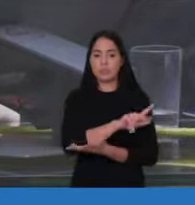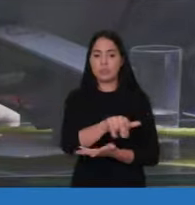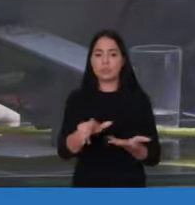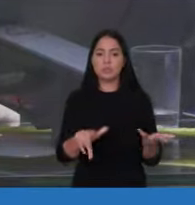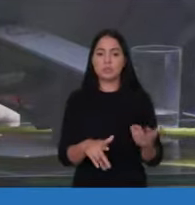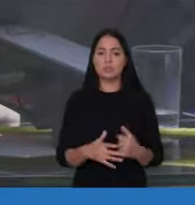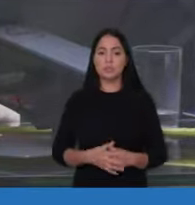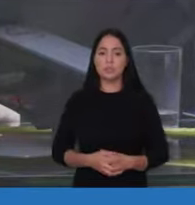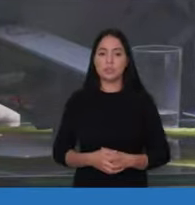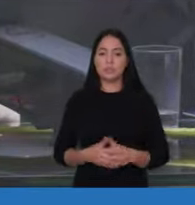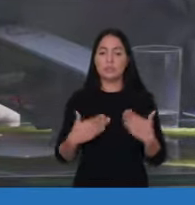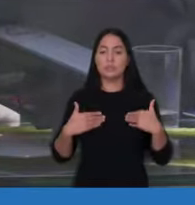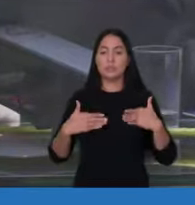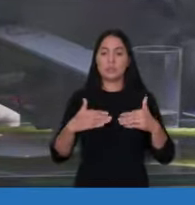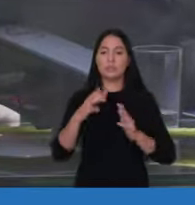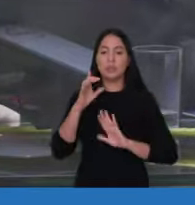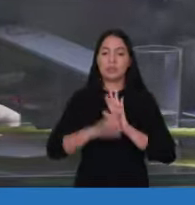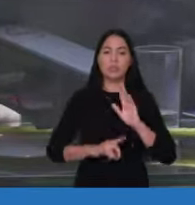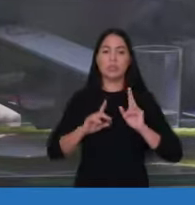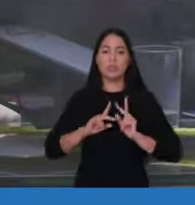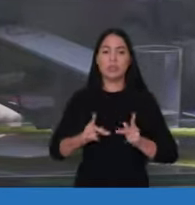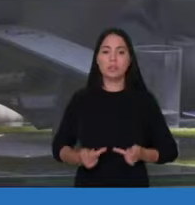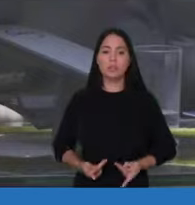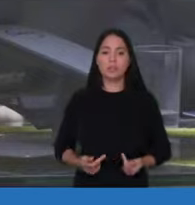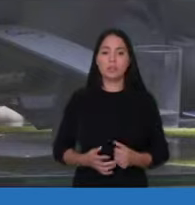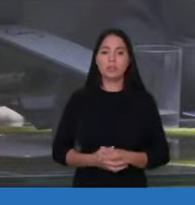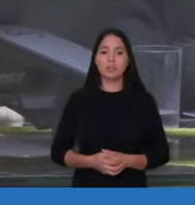do Ministério dos Direitos Humanos.